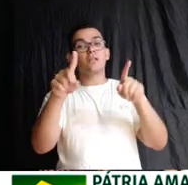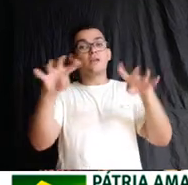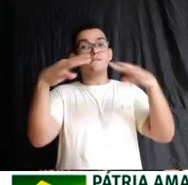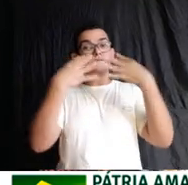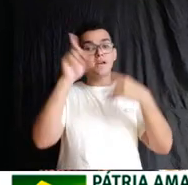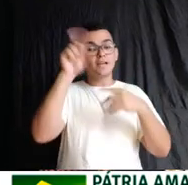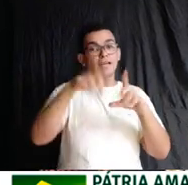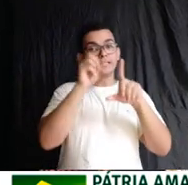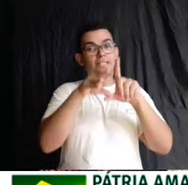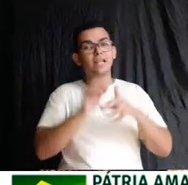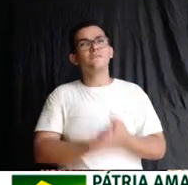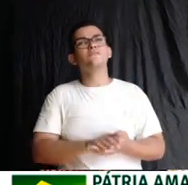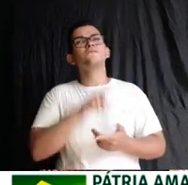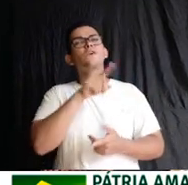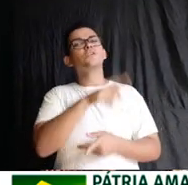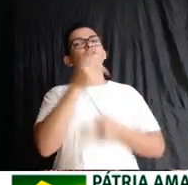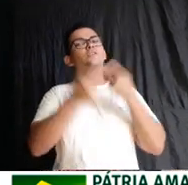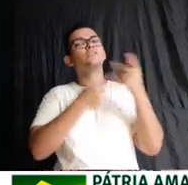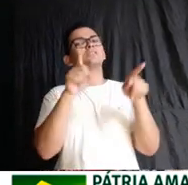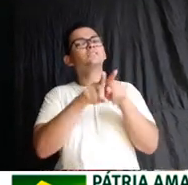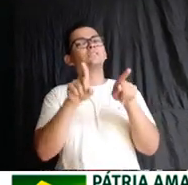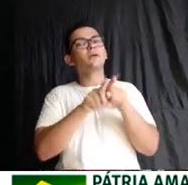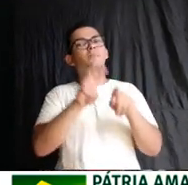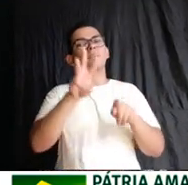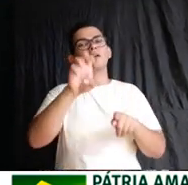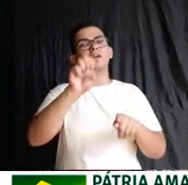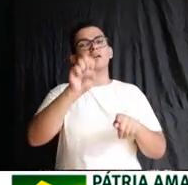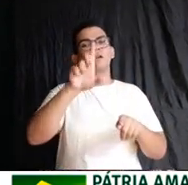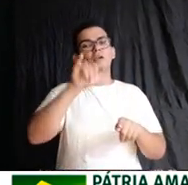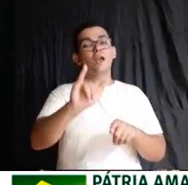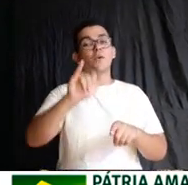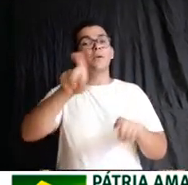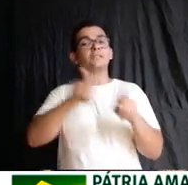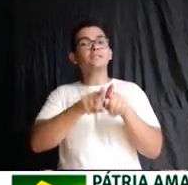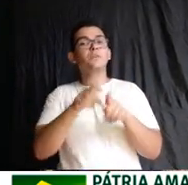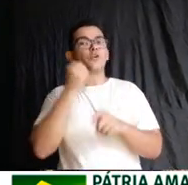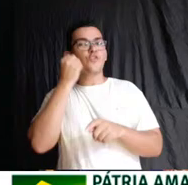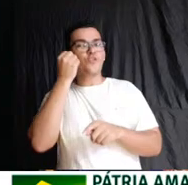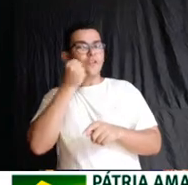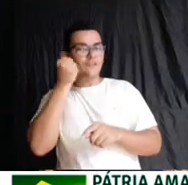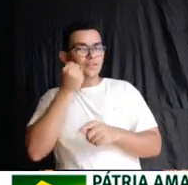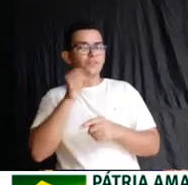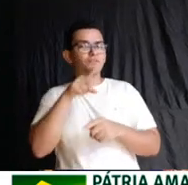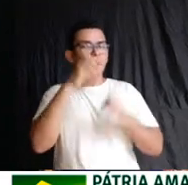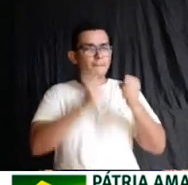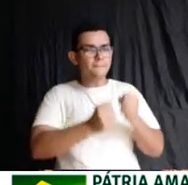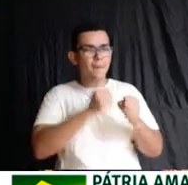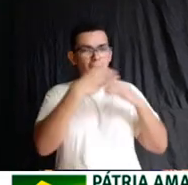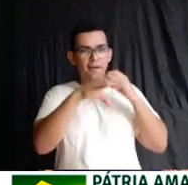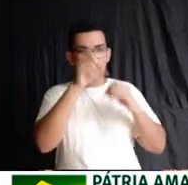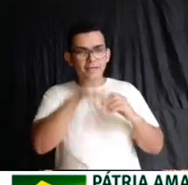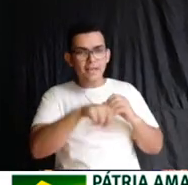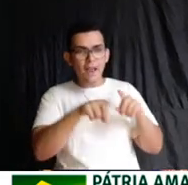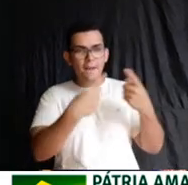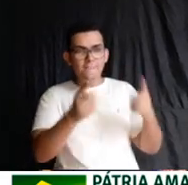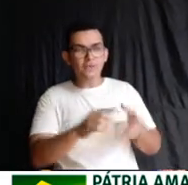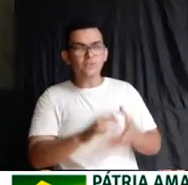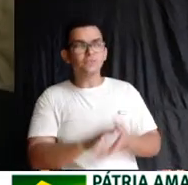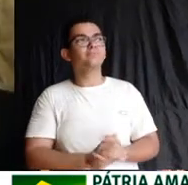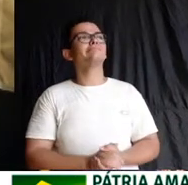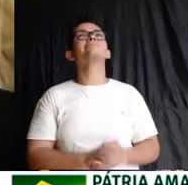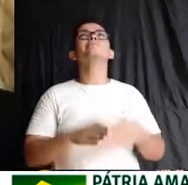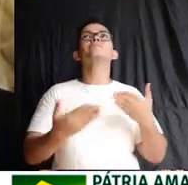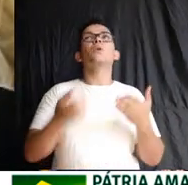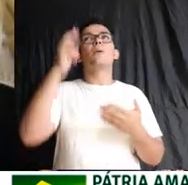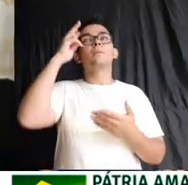também. Você falou do Safadão, que você gosta muito. Manda do Safadão, filho. Você tem aquela do Safadão? Vamos lembrar uma aqui?